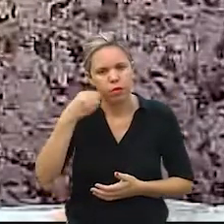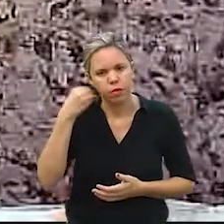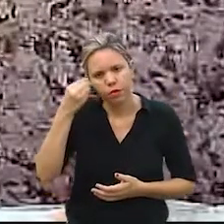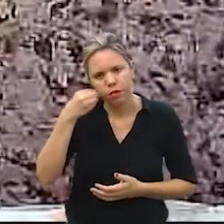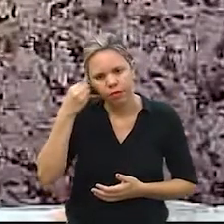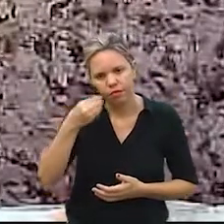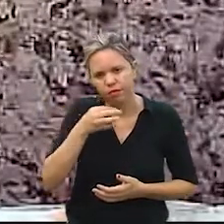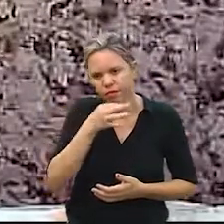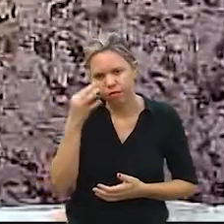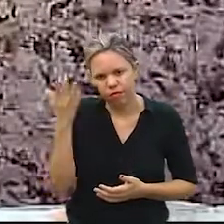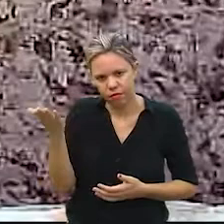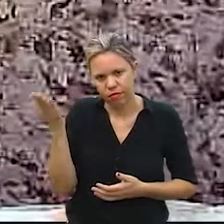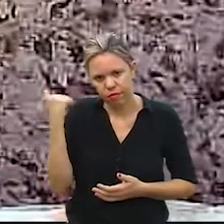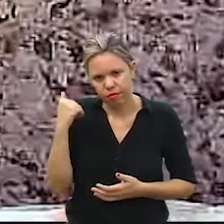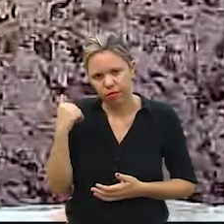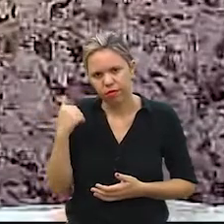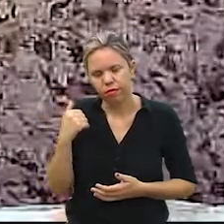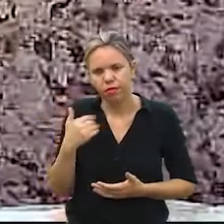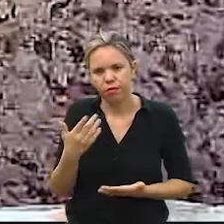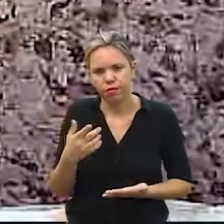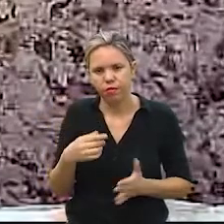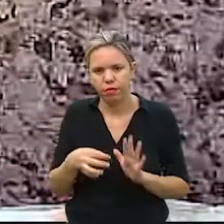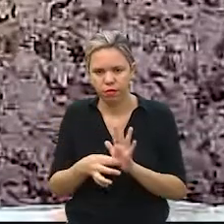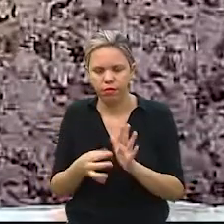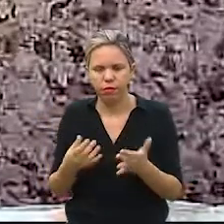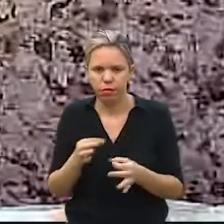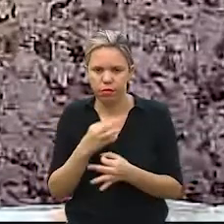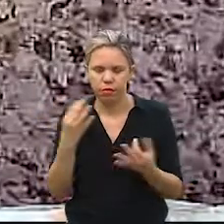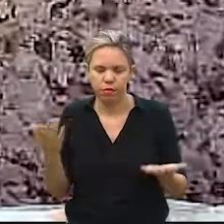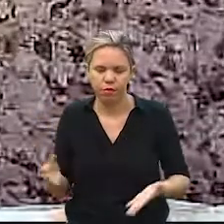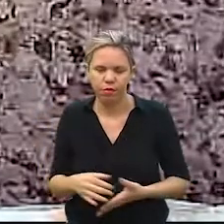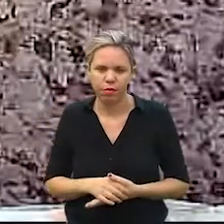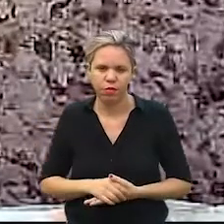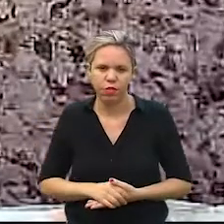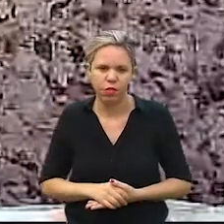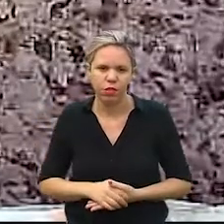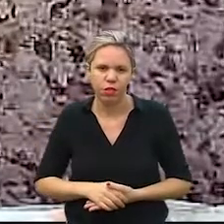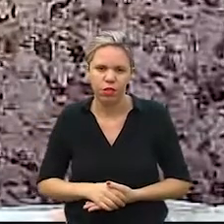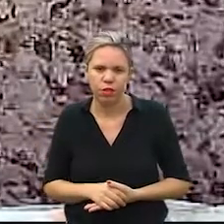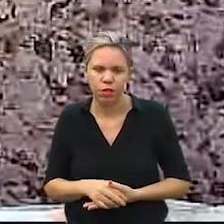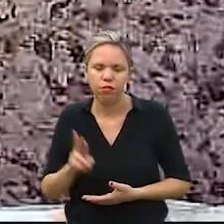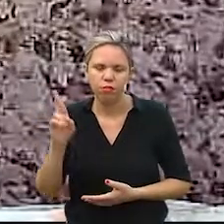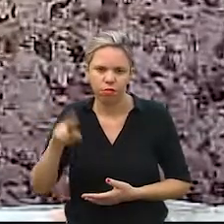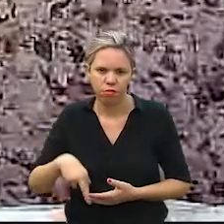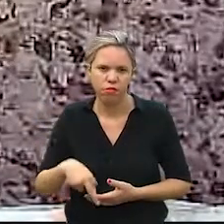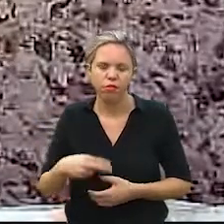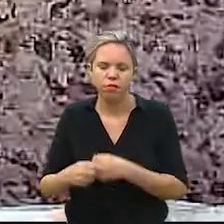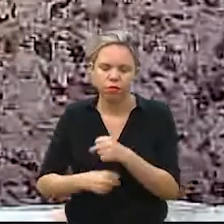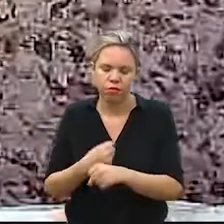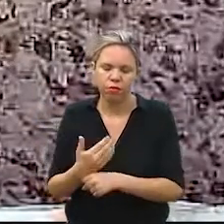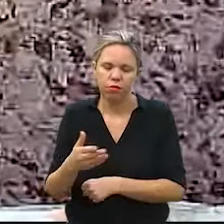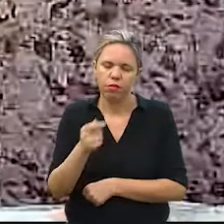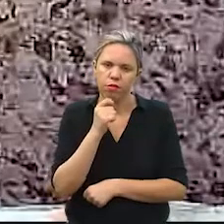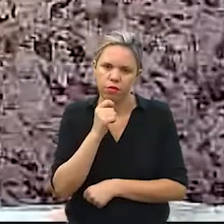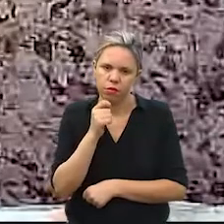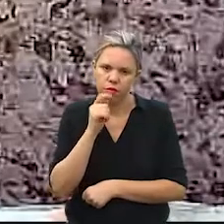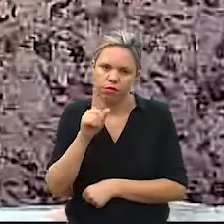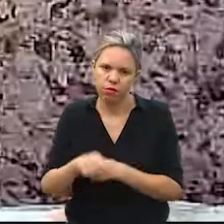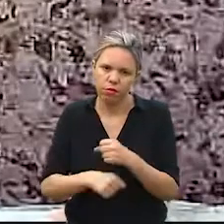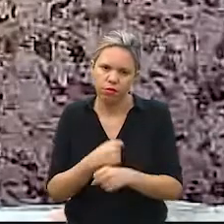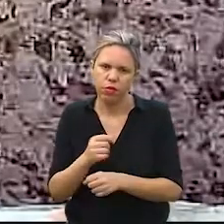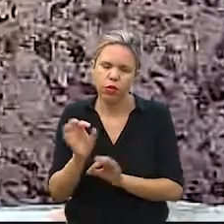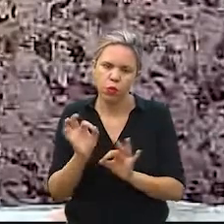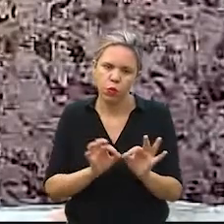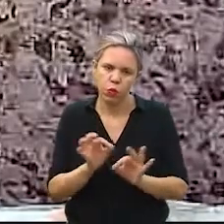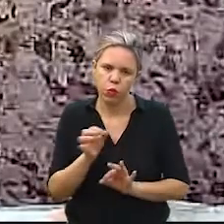lucidez e tem se posicionado muito bem. Tem toda a razão, o ano que vem ainda é um ano de